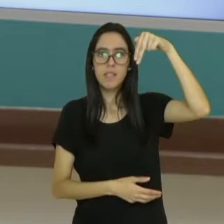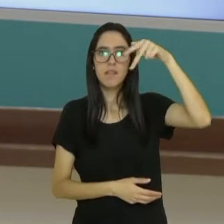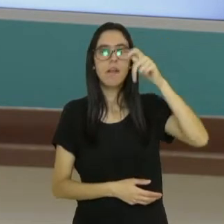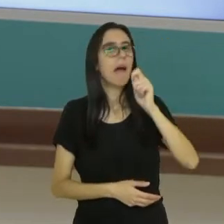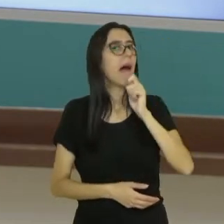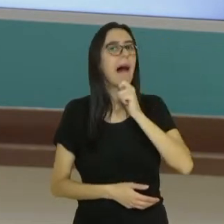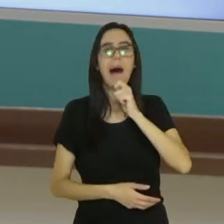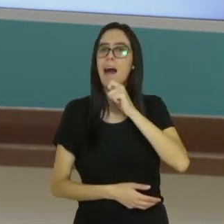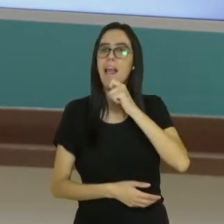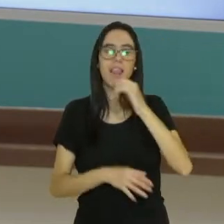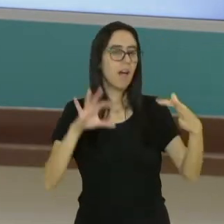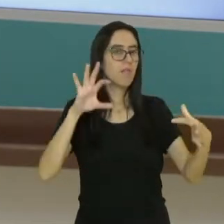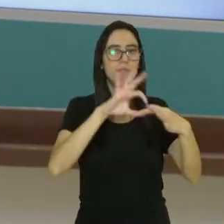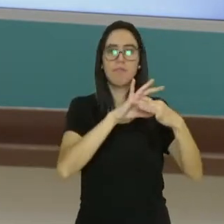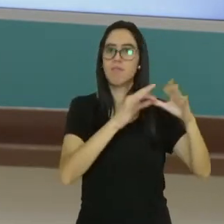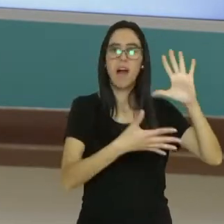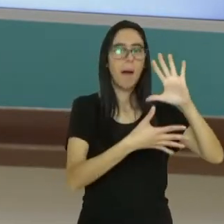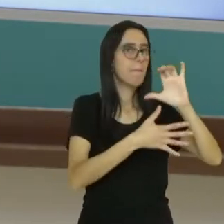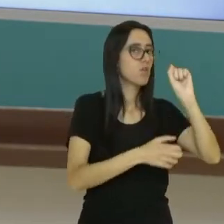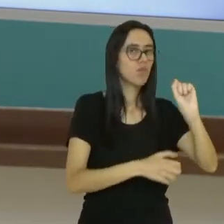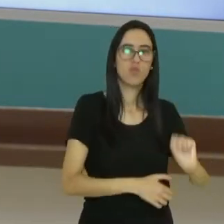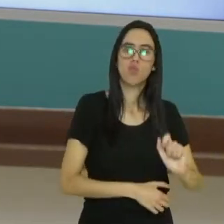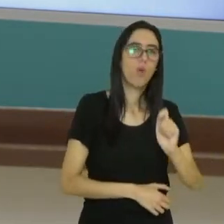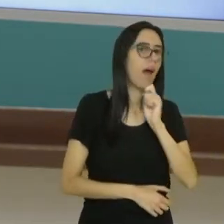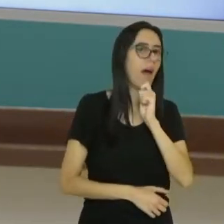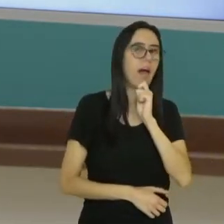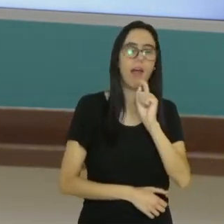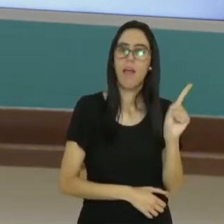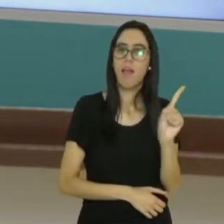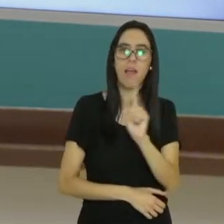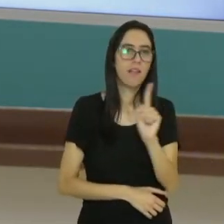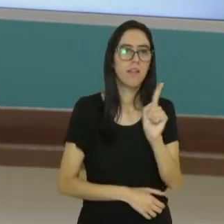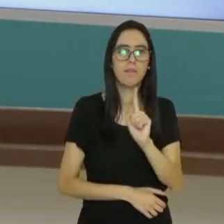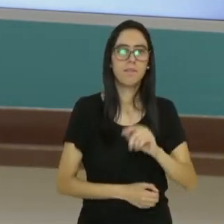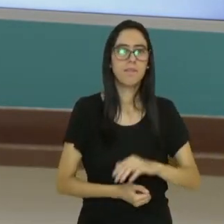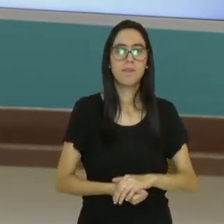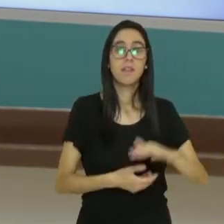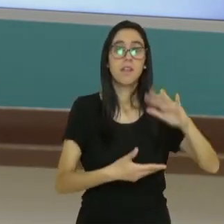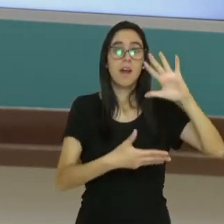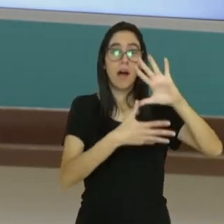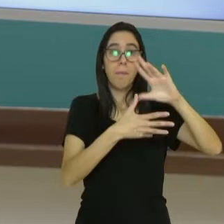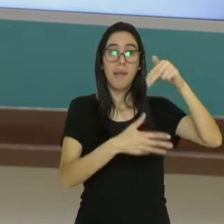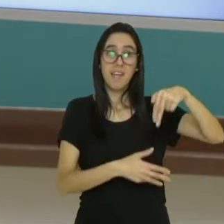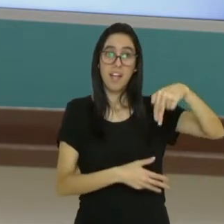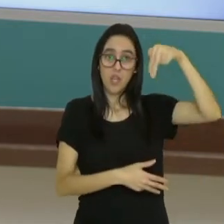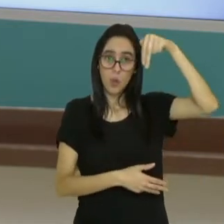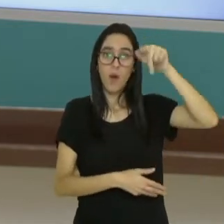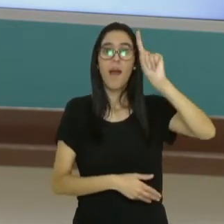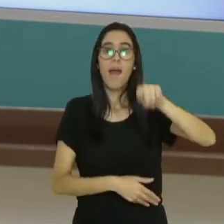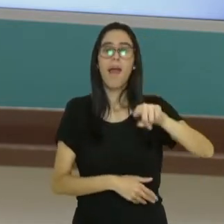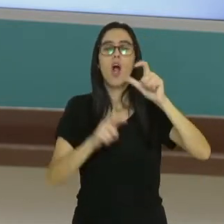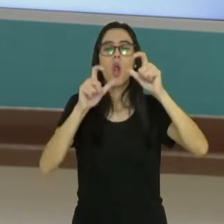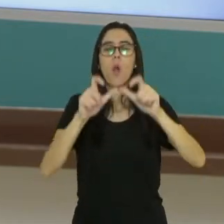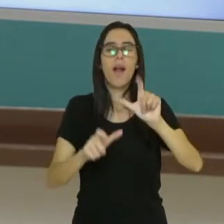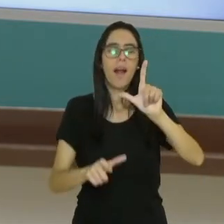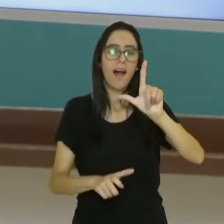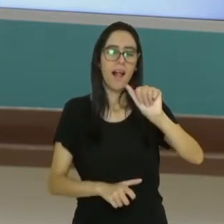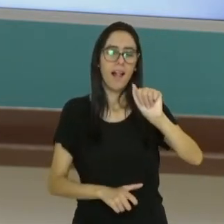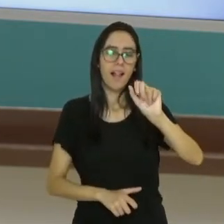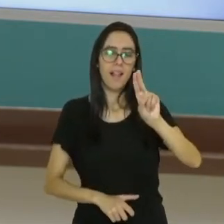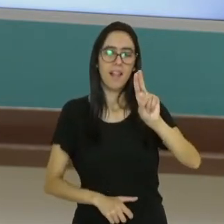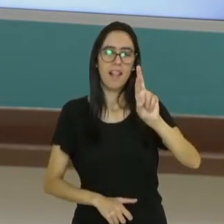com a América do Sul. A América do Norte estava na parte ali chamada de Laurásia, junto com a Europa e a